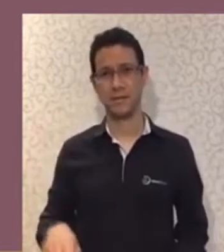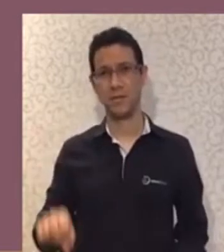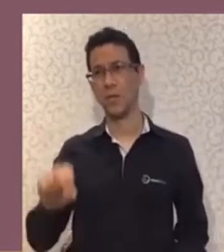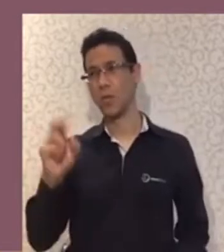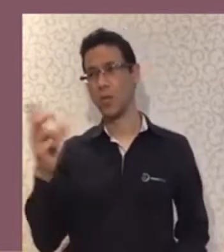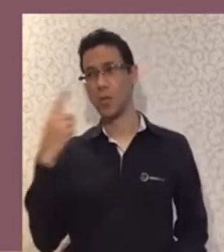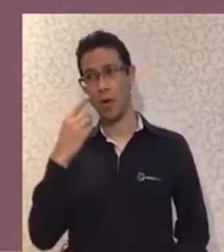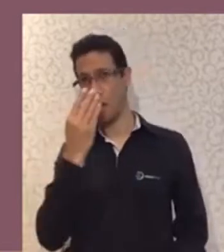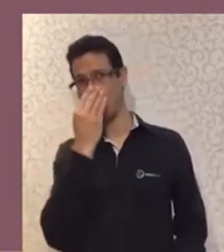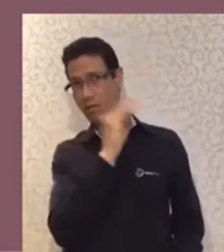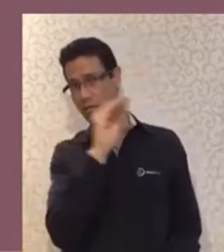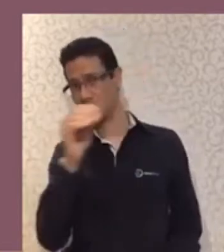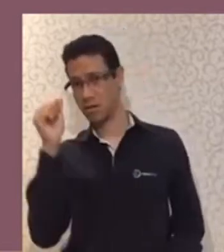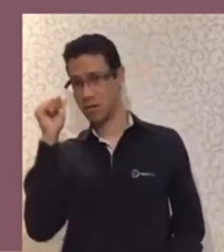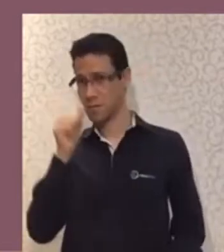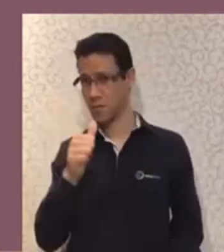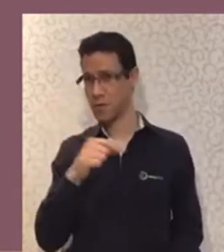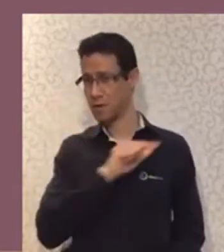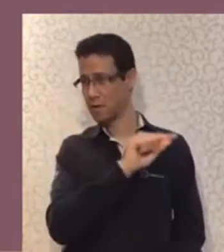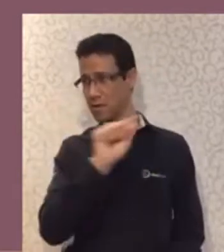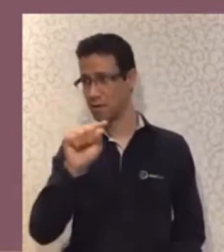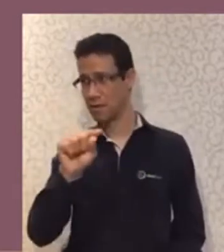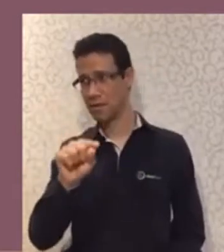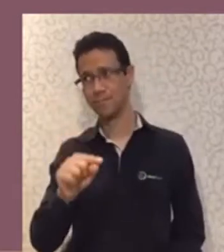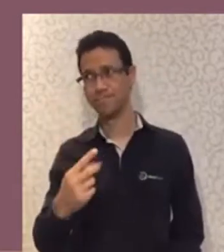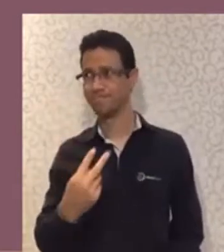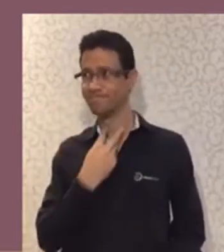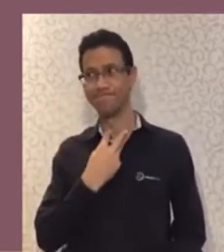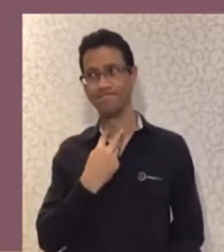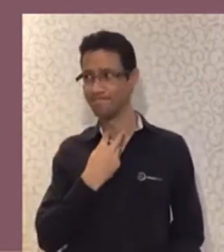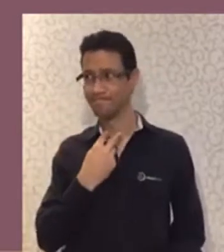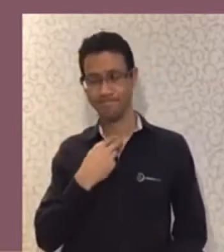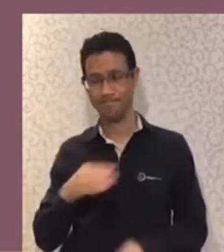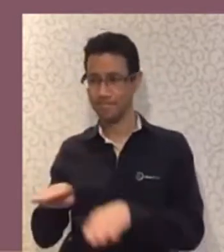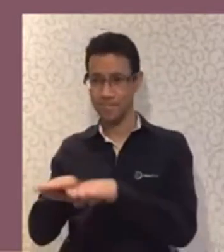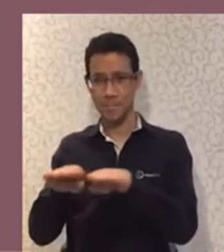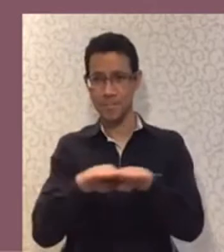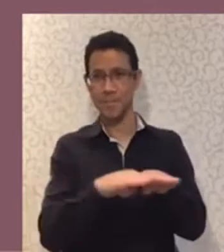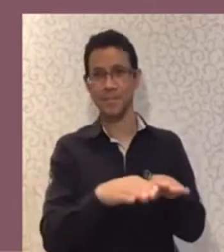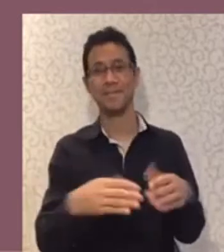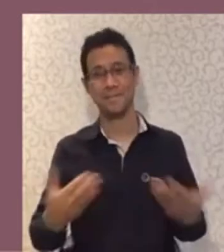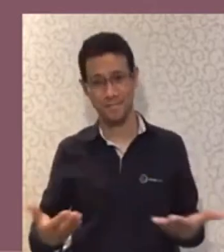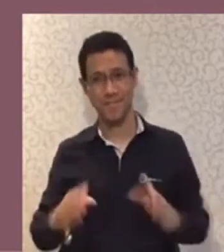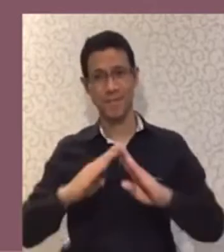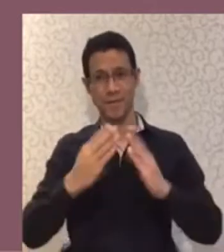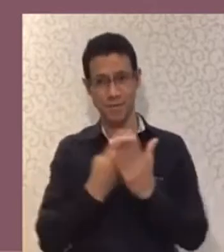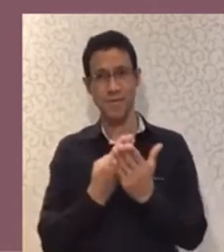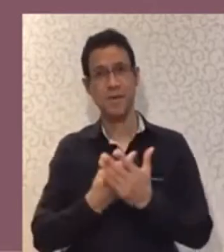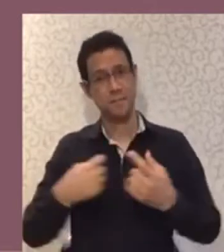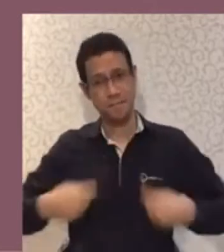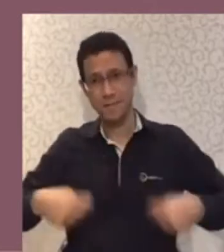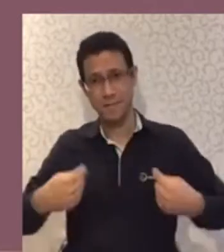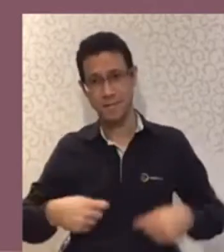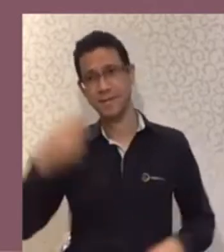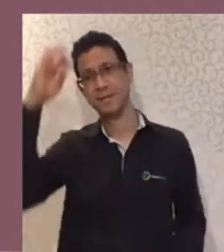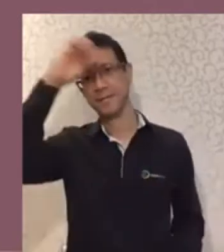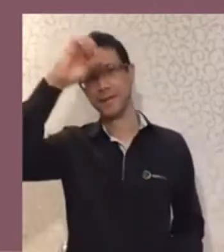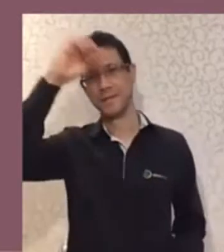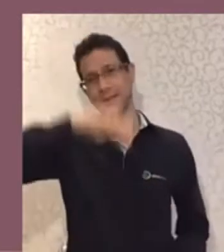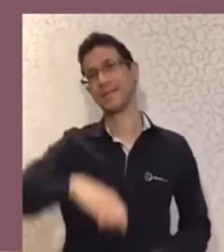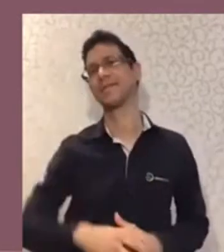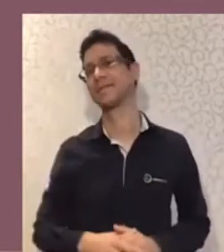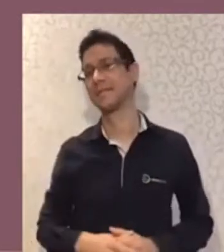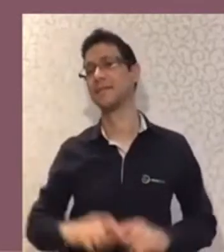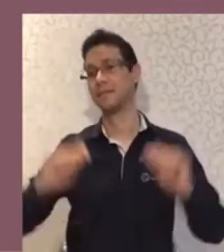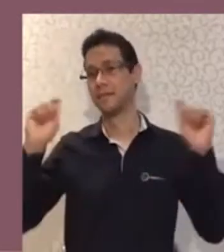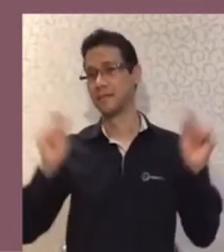é isso que nós temos de construir, não é isso que a gente tem de aprender na escola. Então, é possível, sim, aprender na escola,